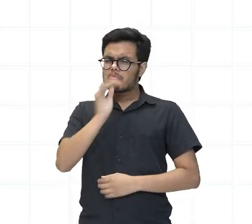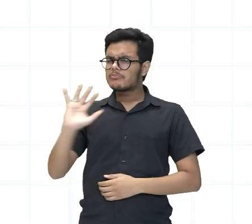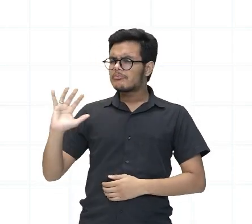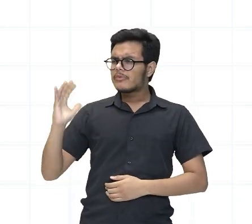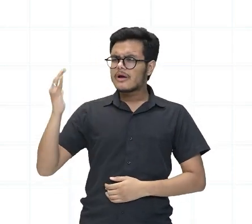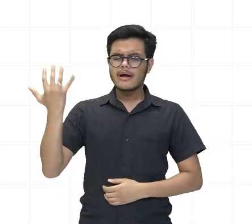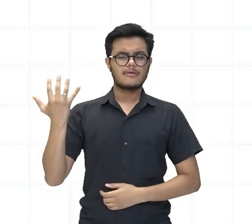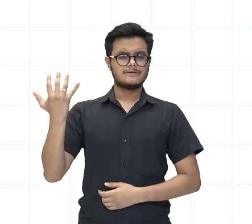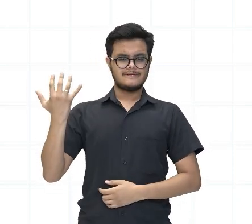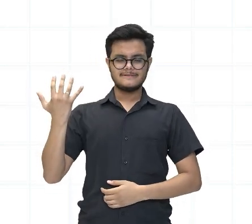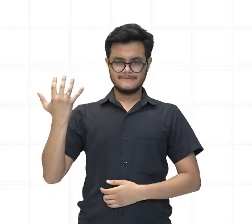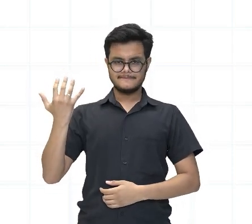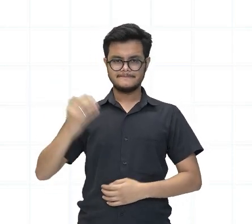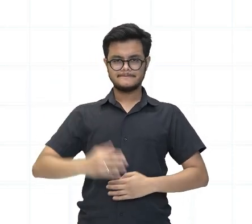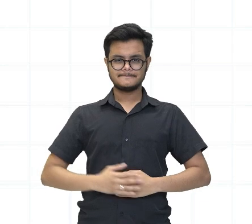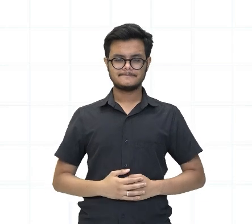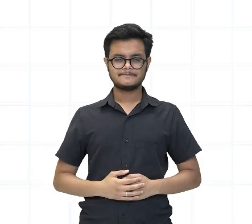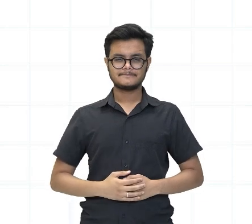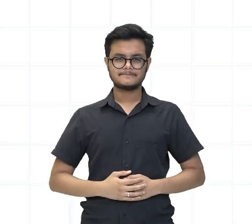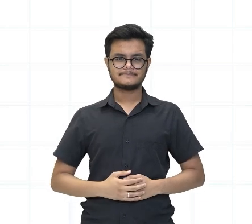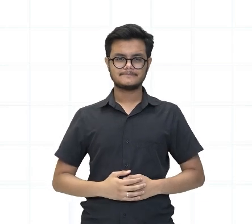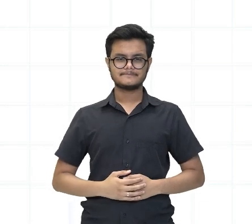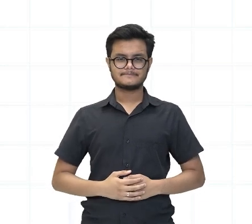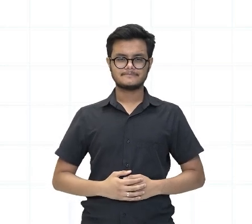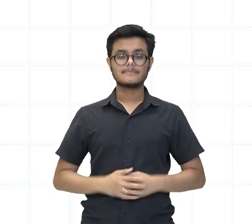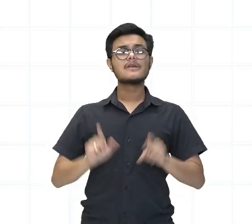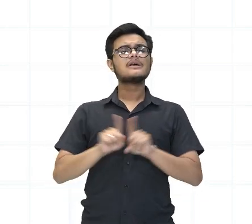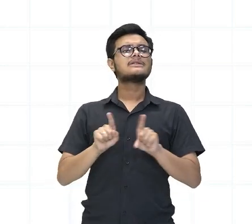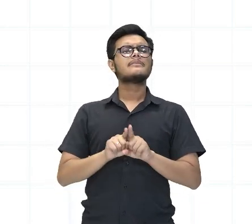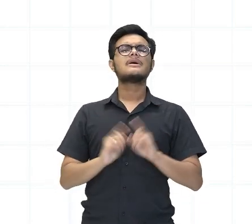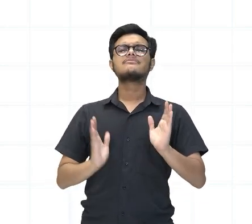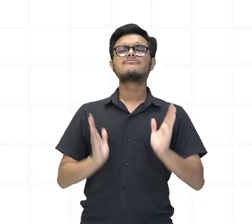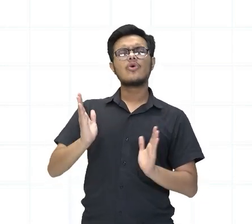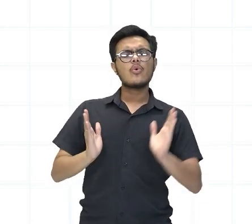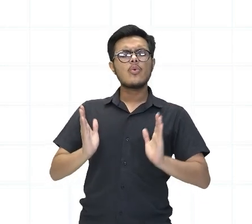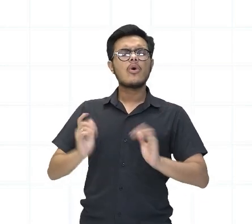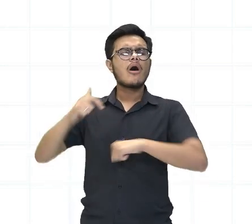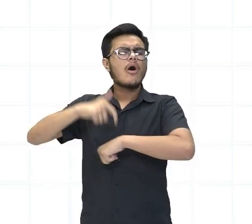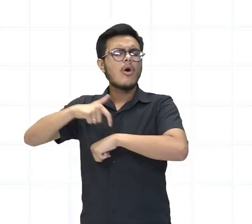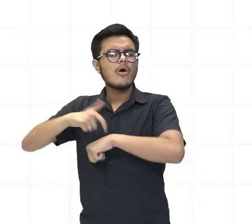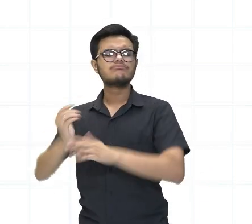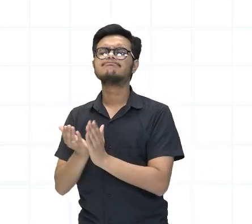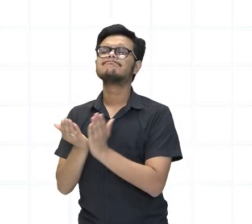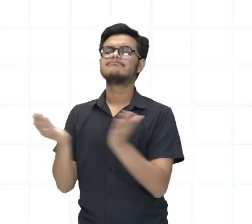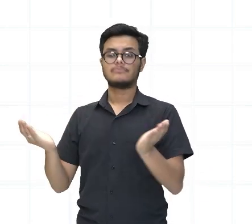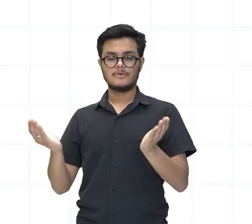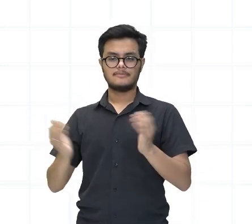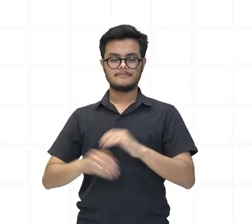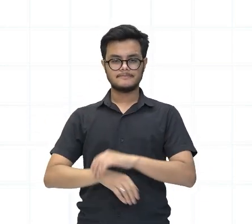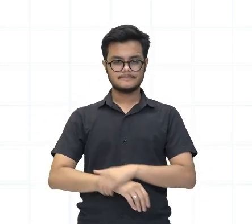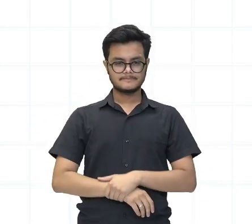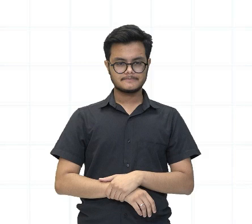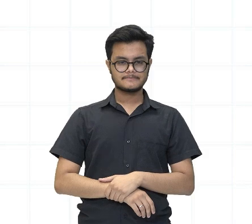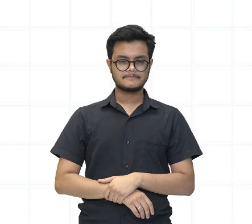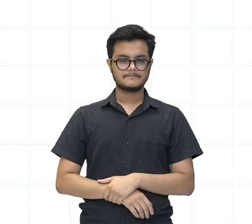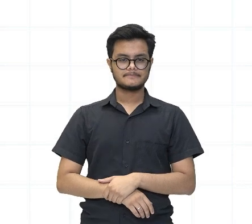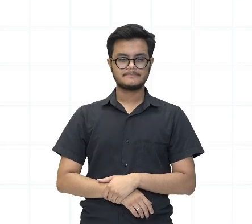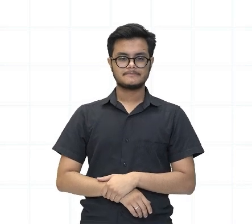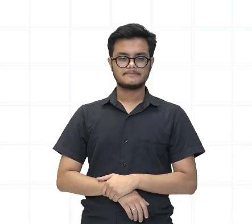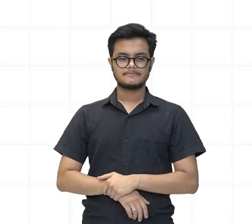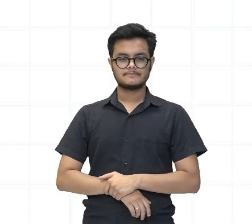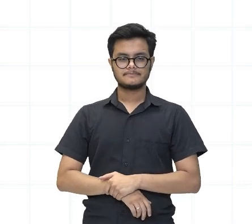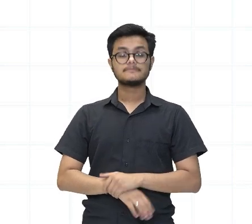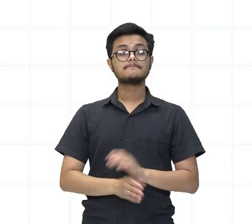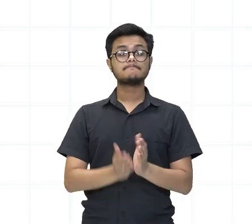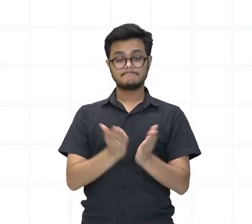feita, né? E quando foi feita. Avança, por favor. Então, essa maneira